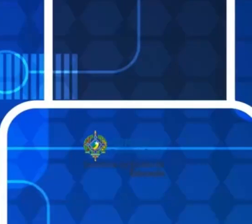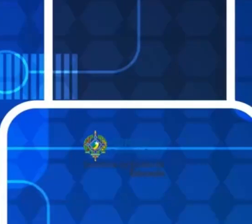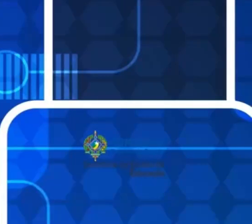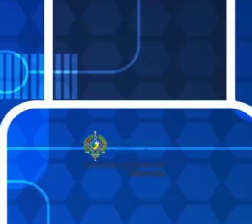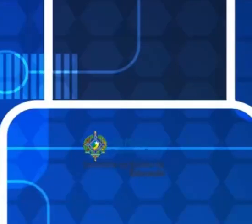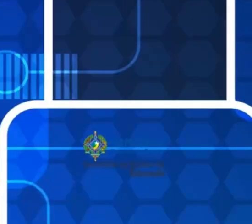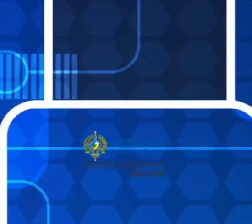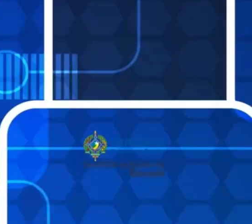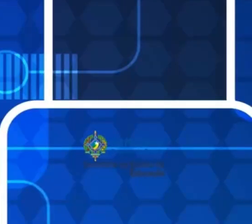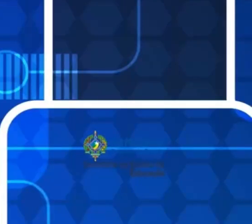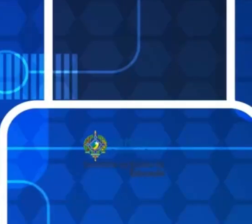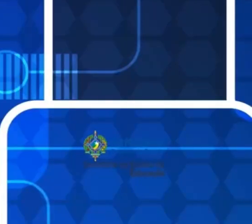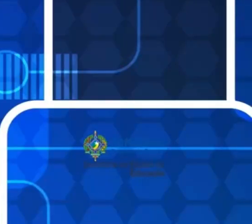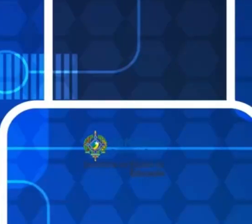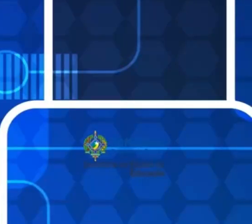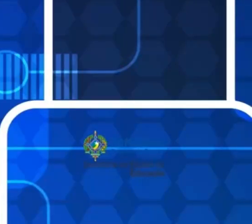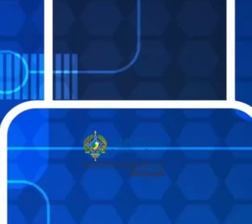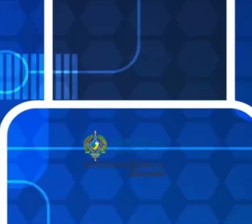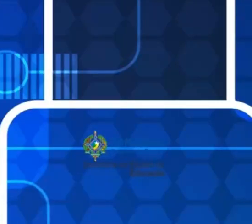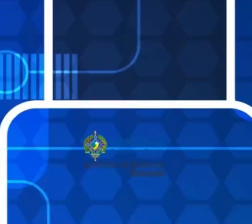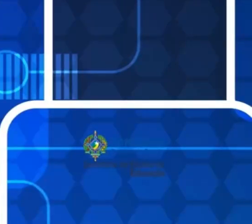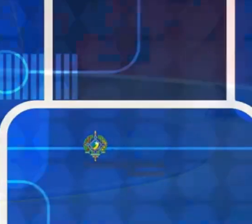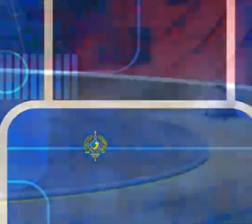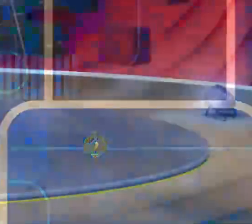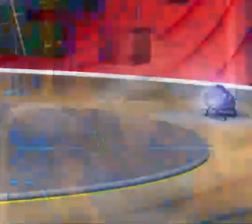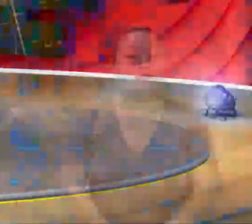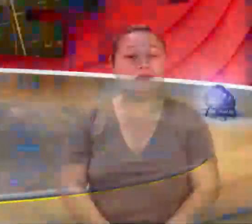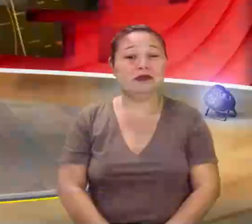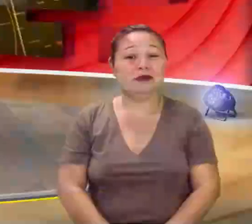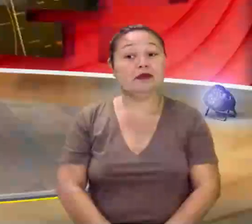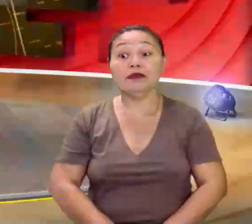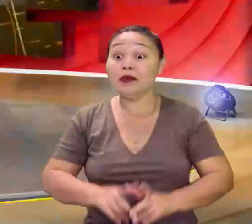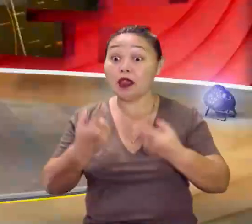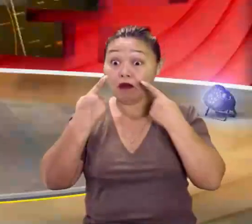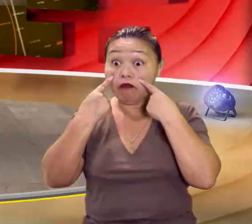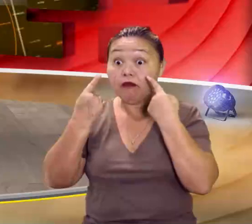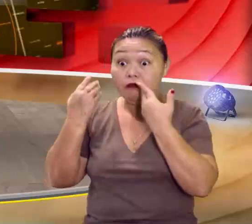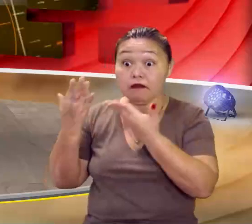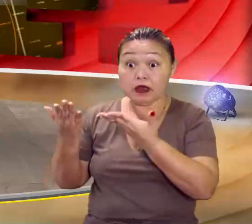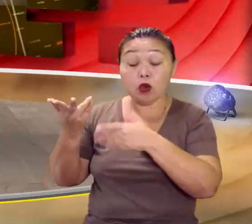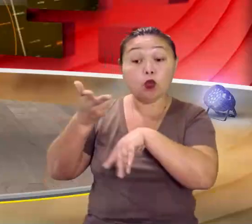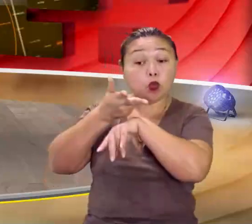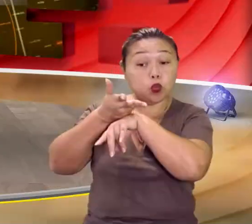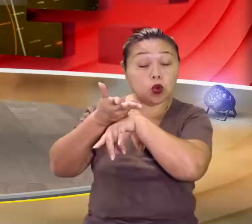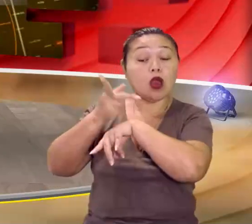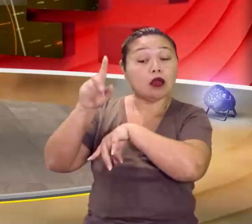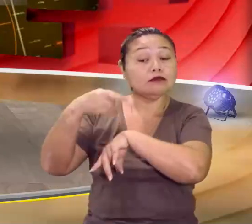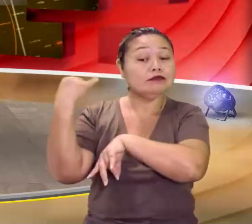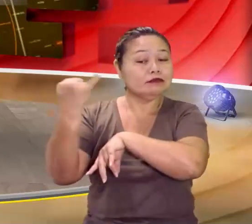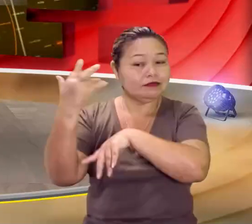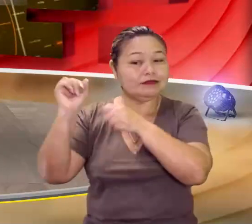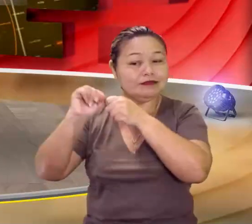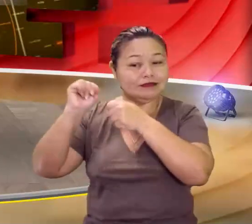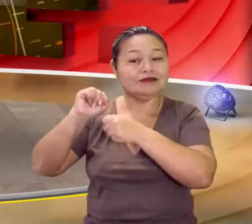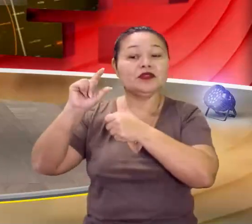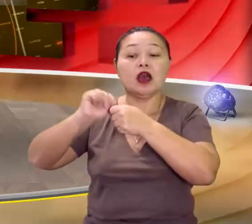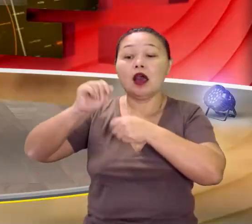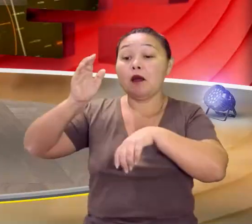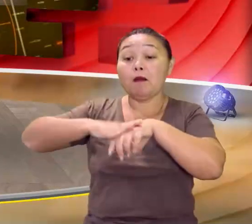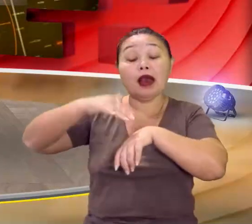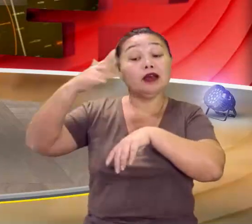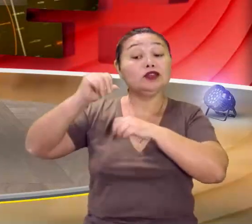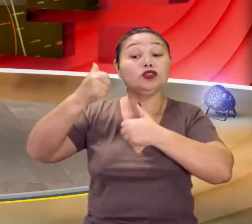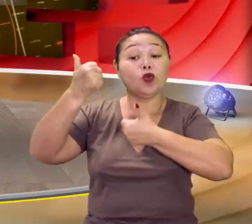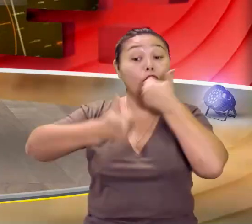física. Até a próxima e bons estudos! Viu, professora Lúcia, a importância de praticar mais de um